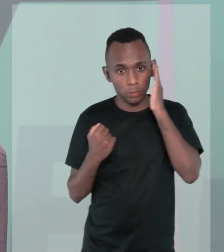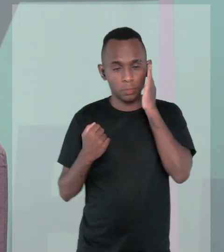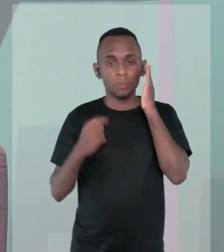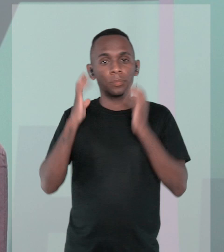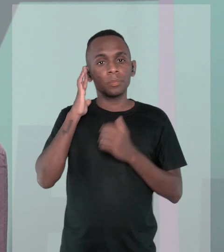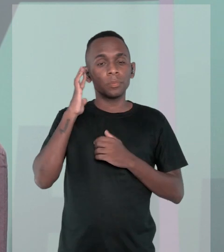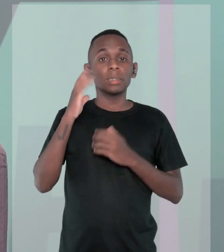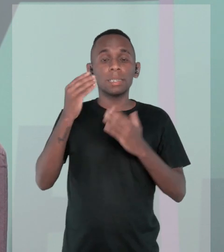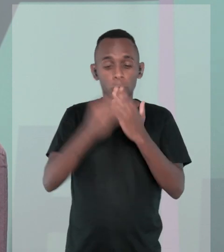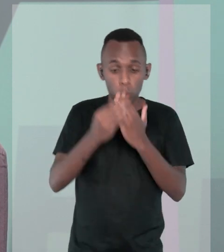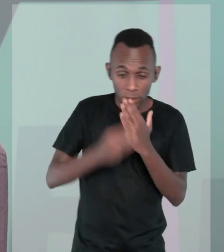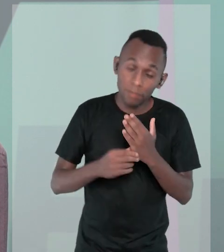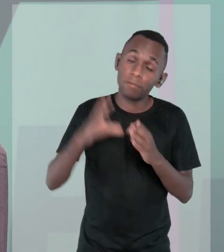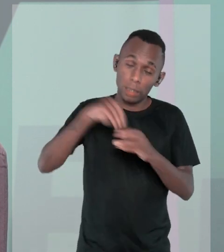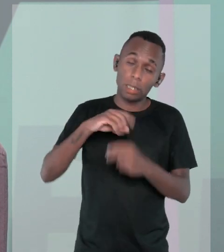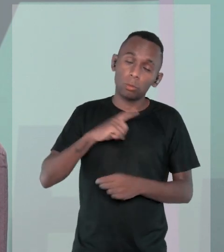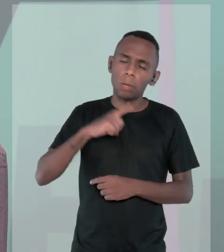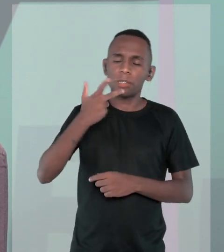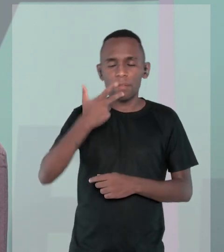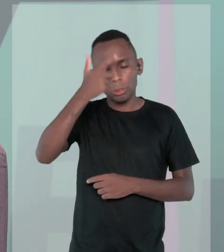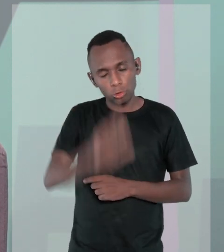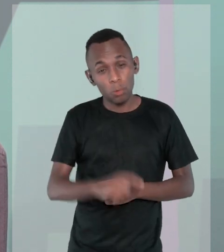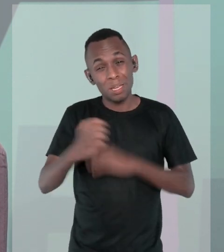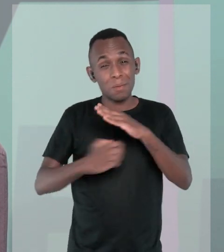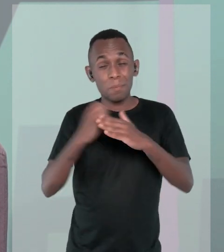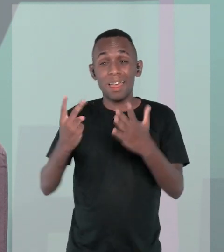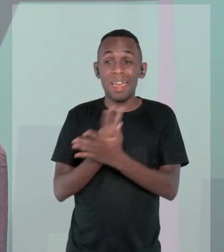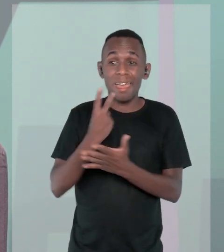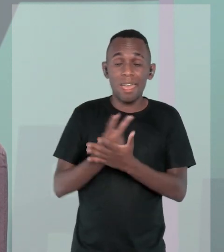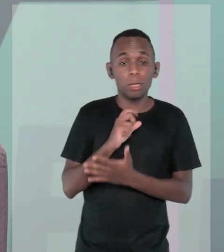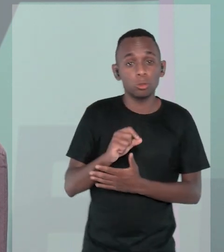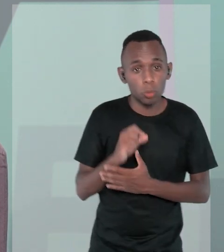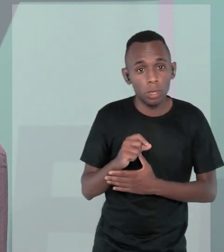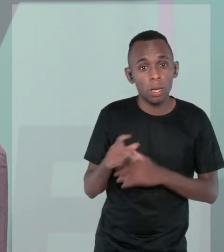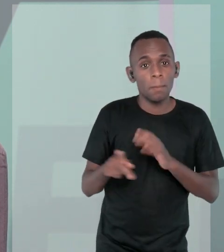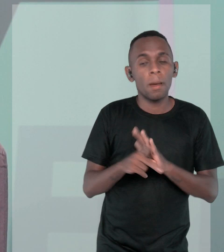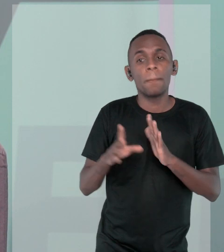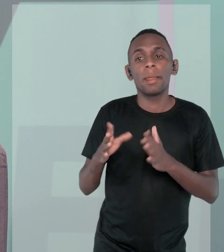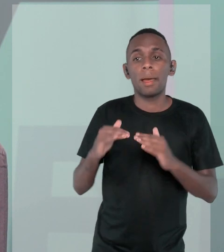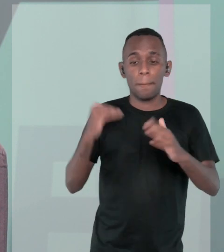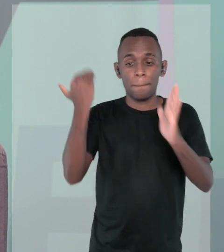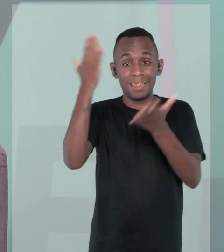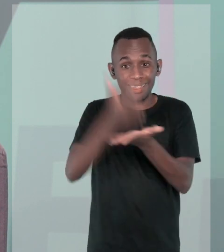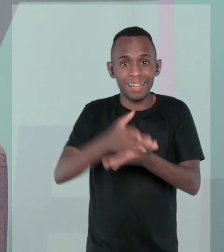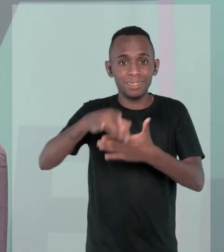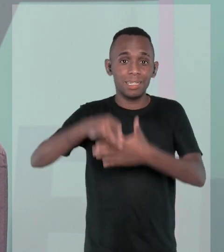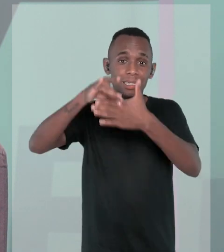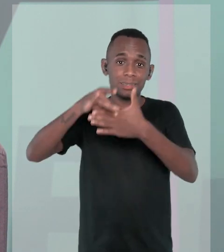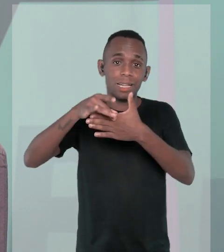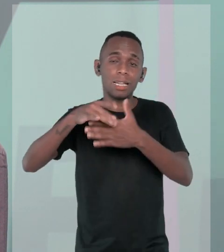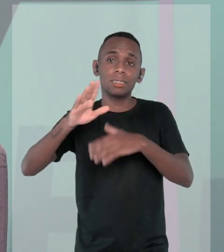no livro e eu preciso reforçar isso sempre. As empresas estão errando na demanda com a média liderança, principalmente